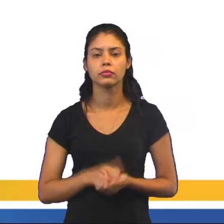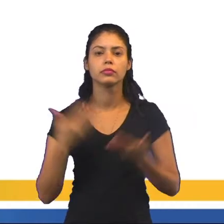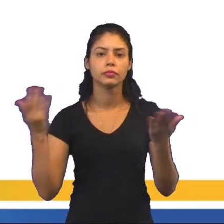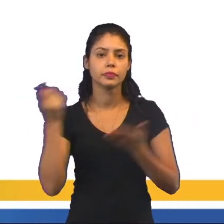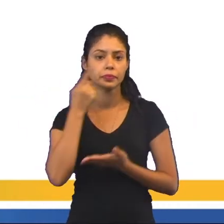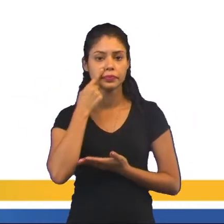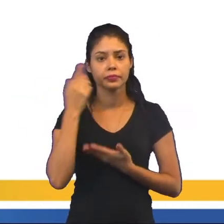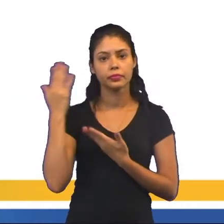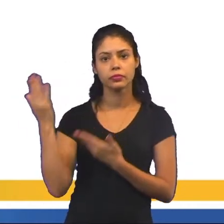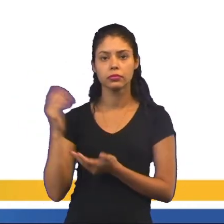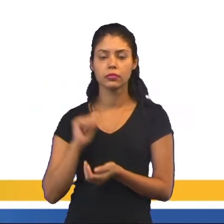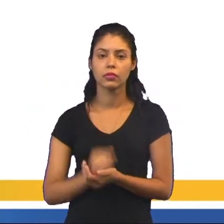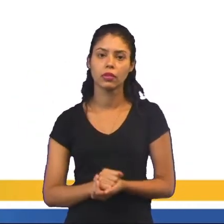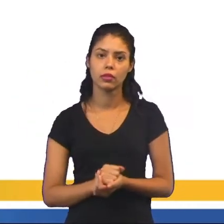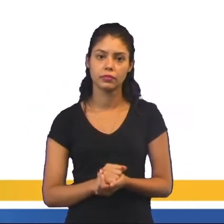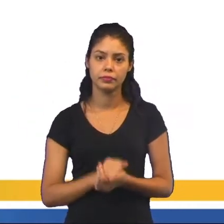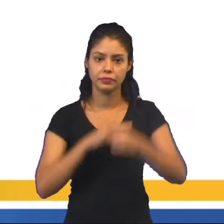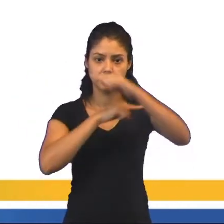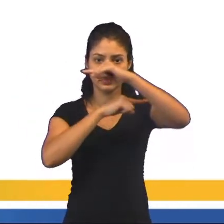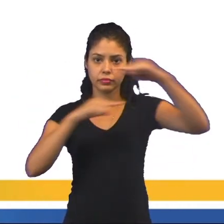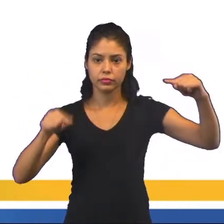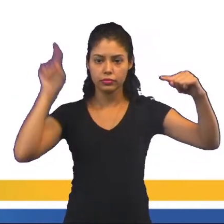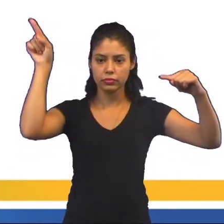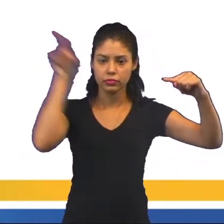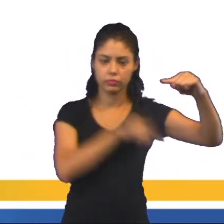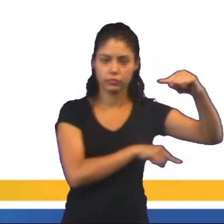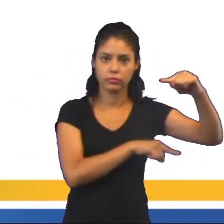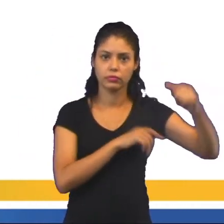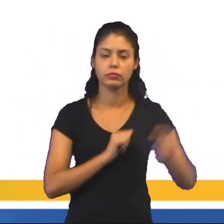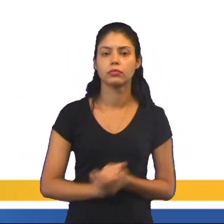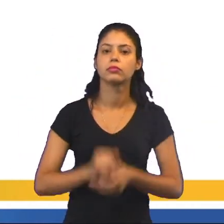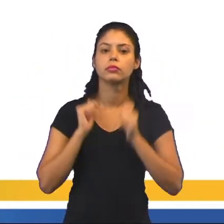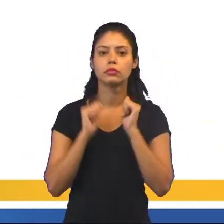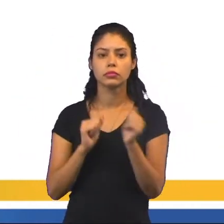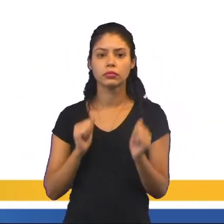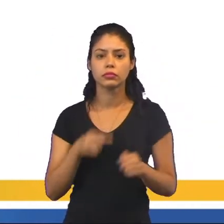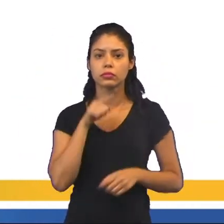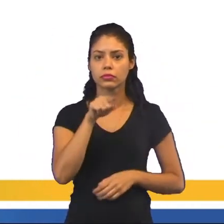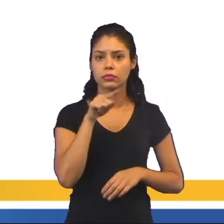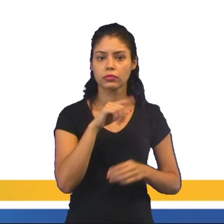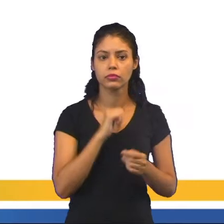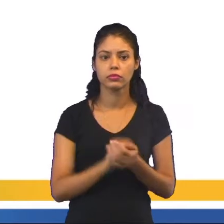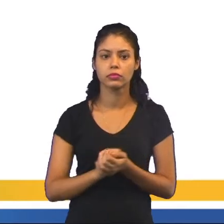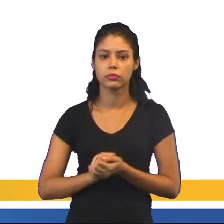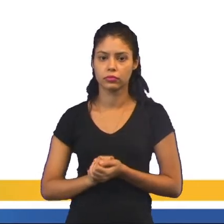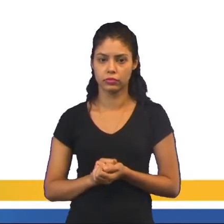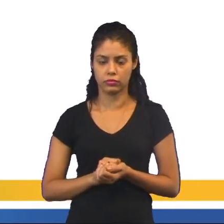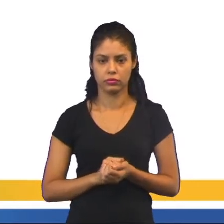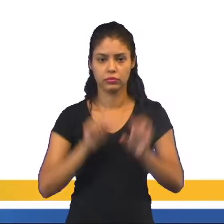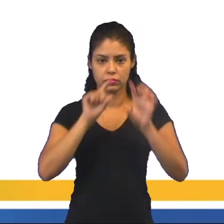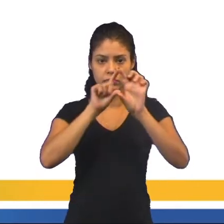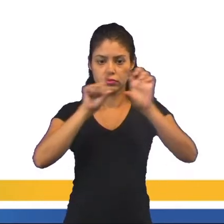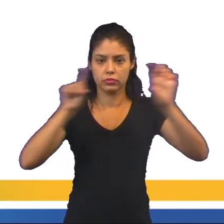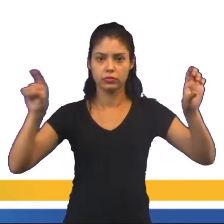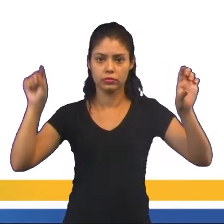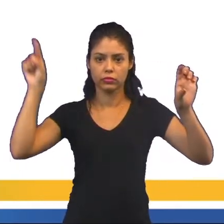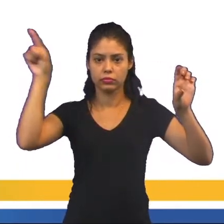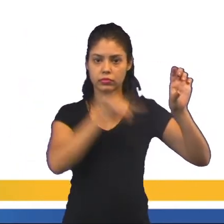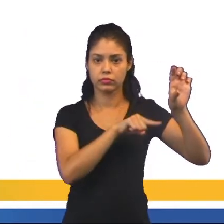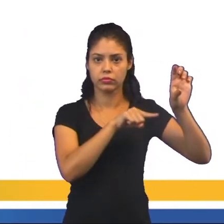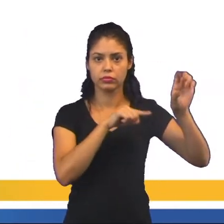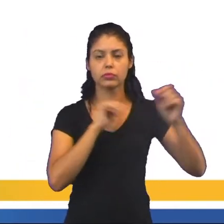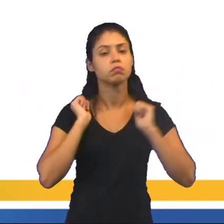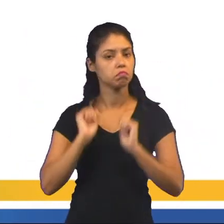Então, olha aí, falando de retas transversais, elas podem vir nesse sentido só em retas